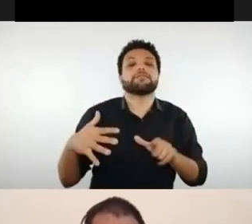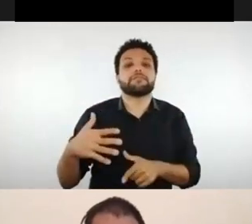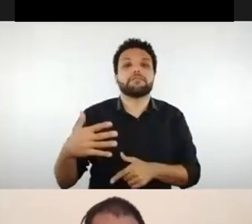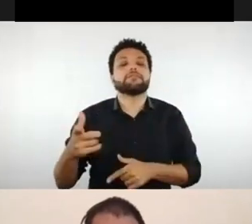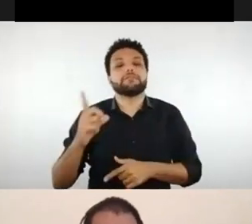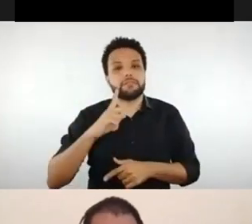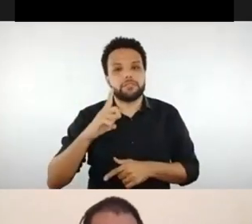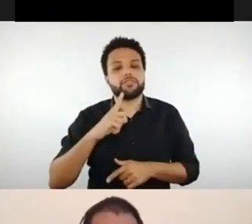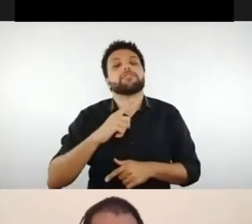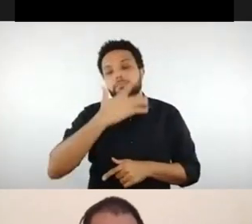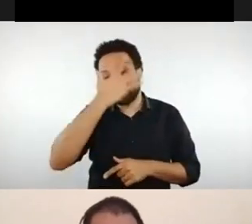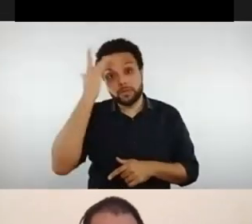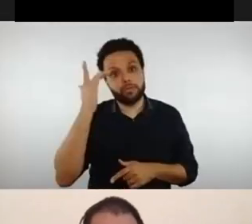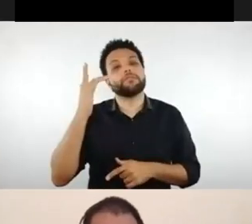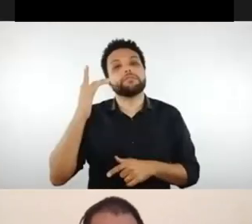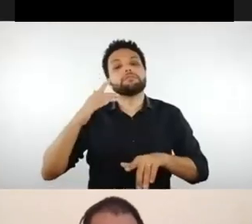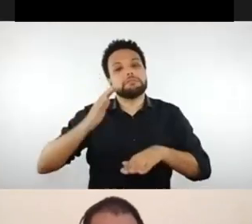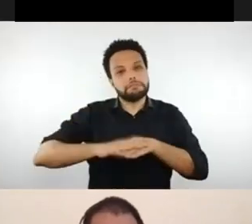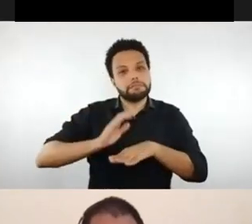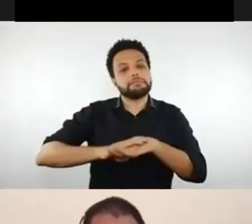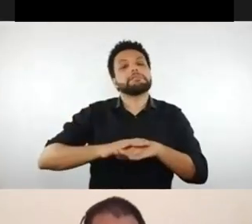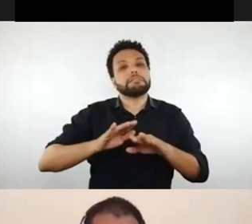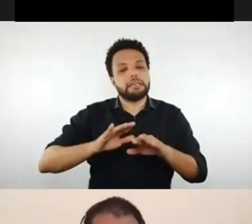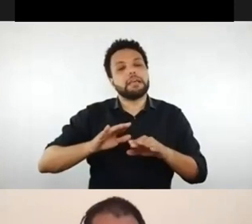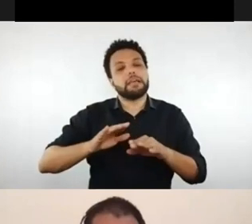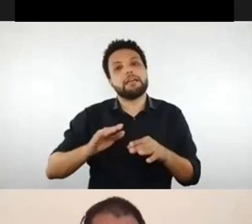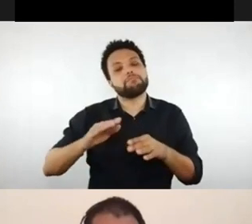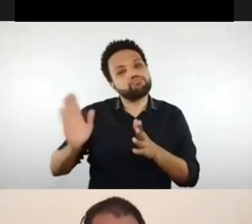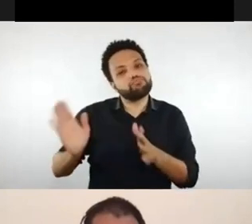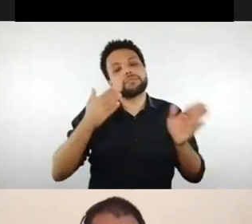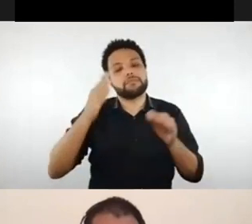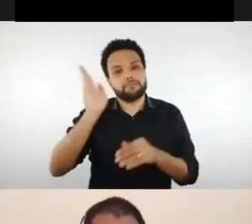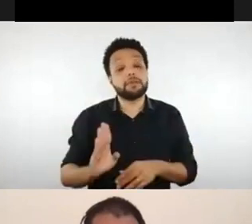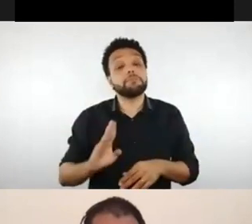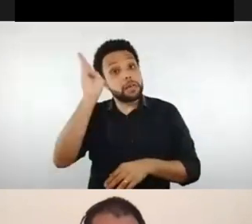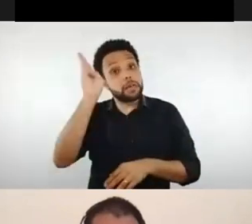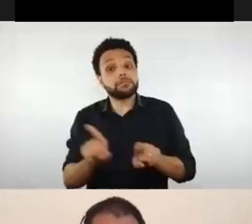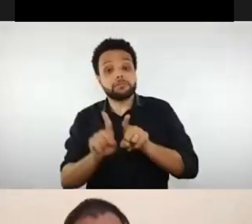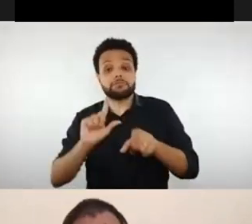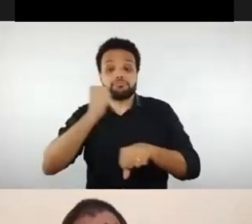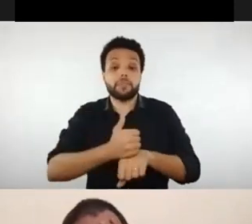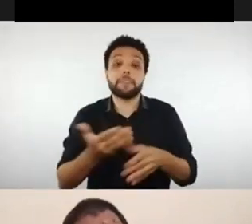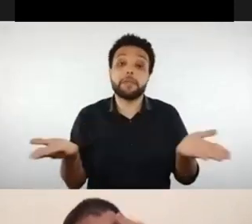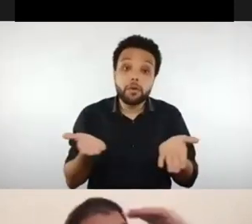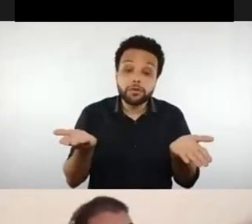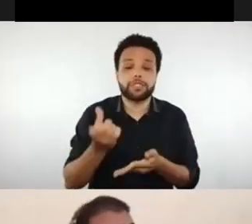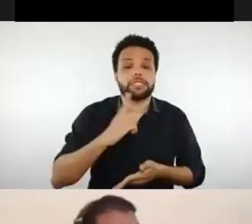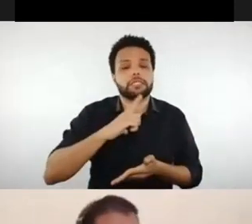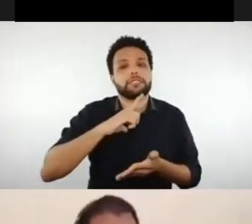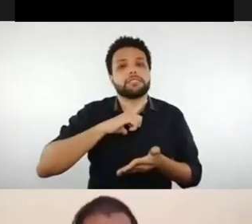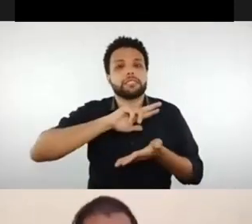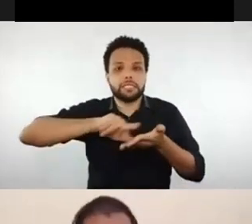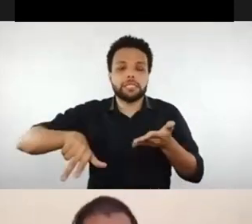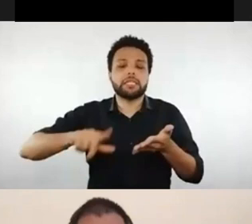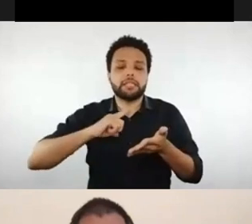produtores independentes produzindo, o Brasil conseguiu também se posicionar. E temos também hoje uma série de acordos